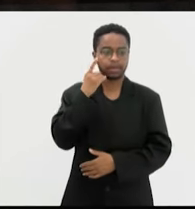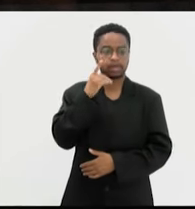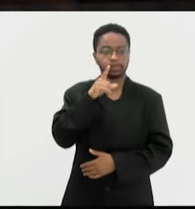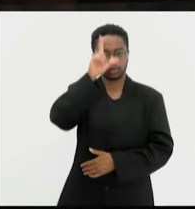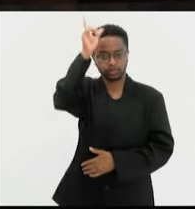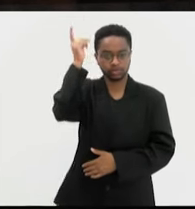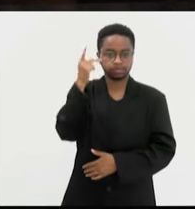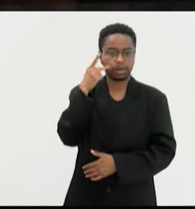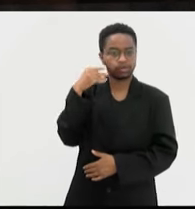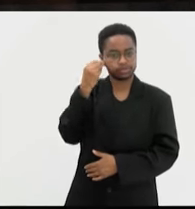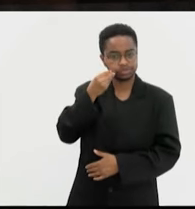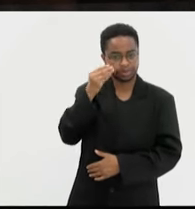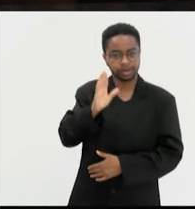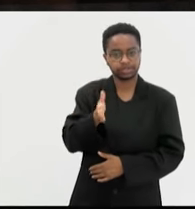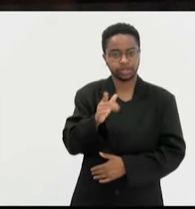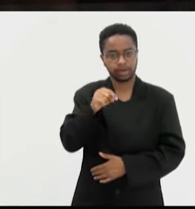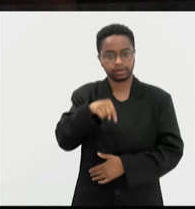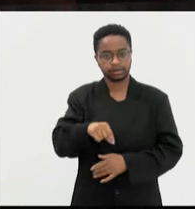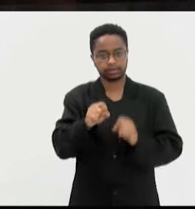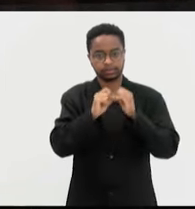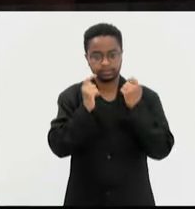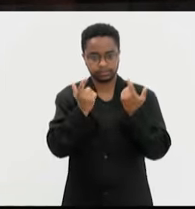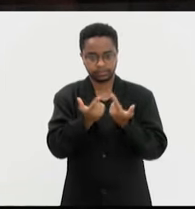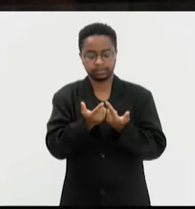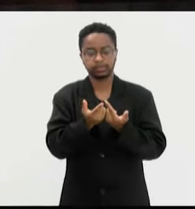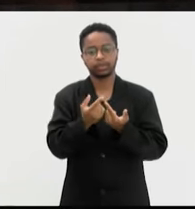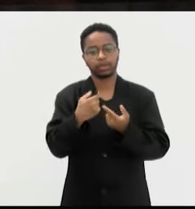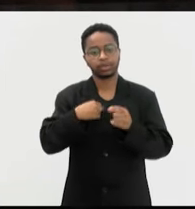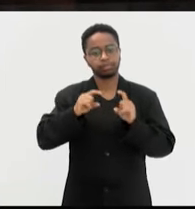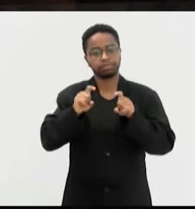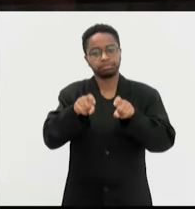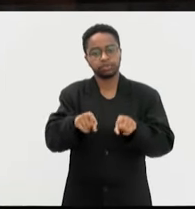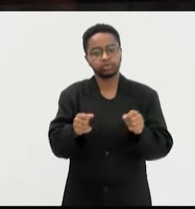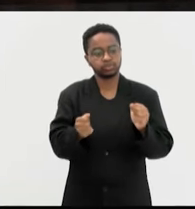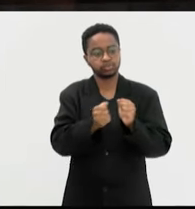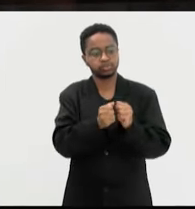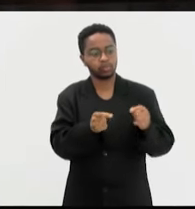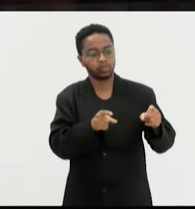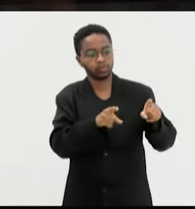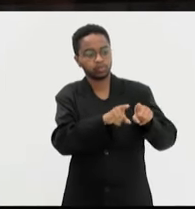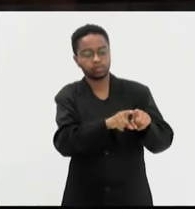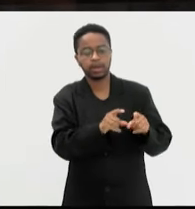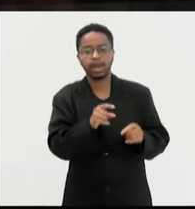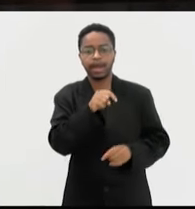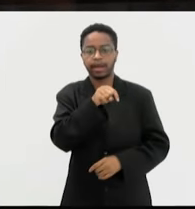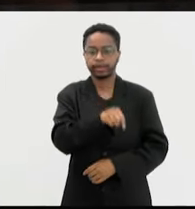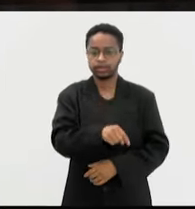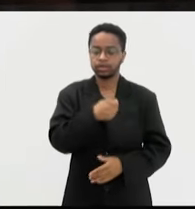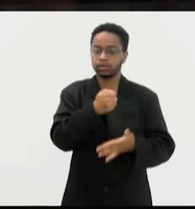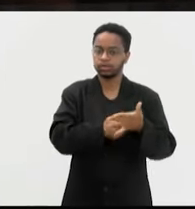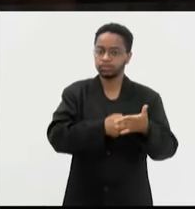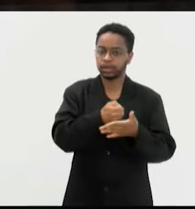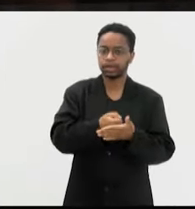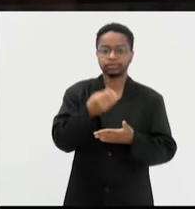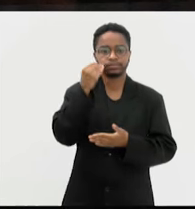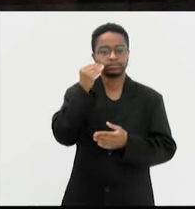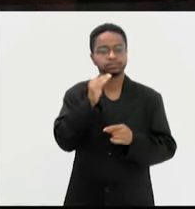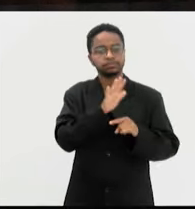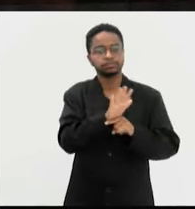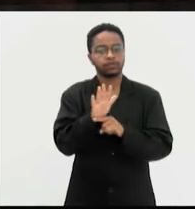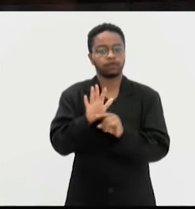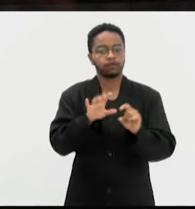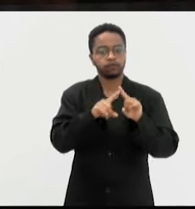tive o prazer no mandato passado de ombrear com vossa excelência aqui lutar pelo servidores segurança